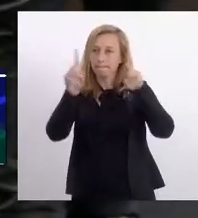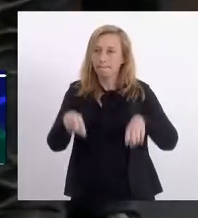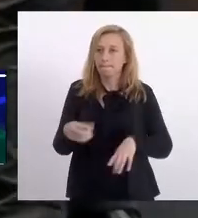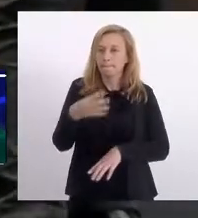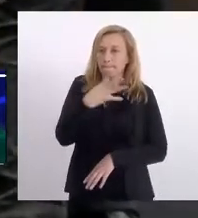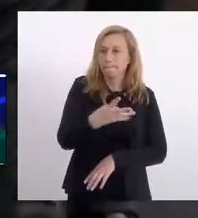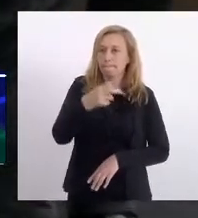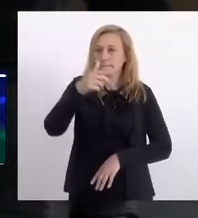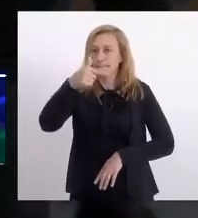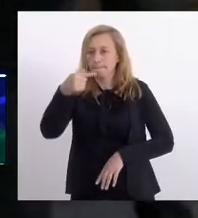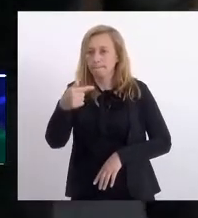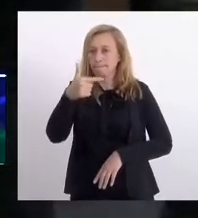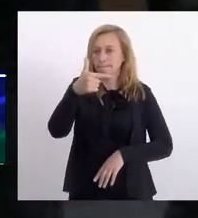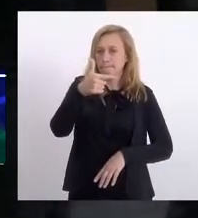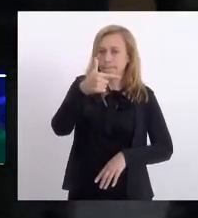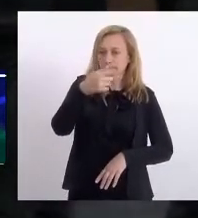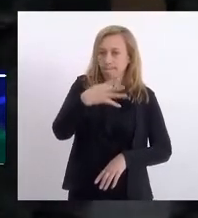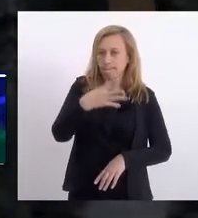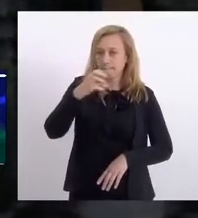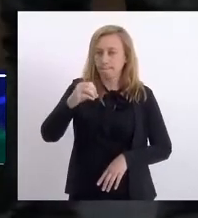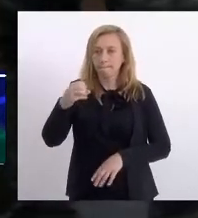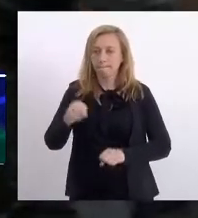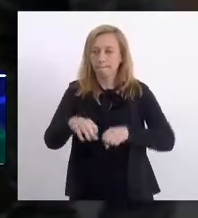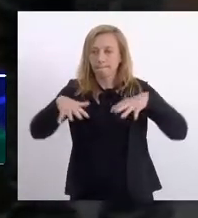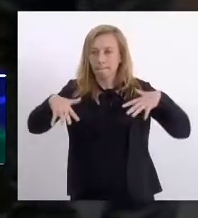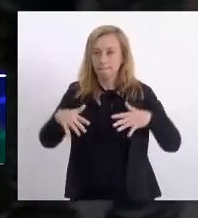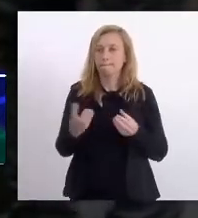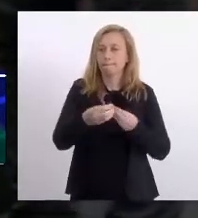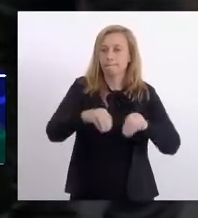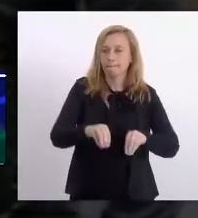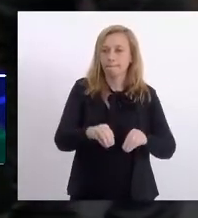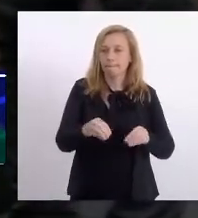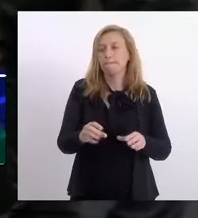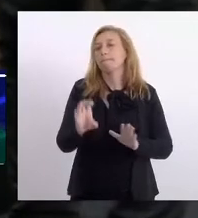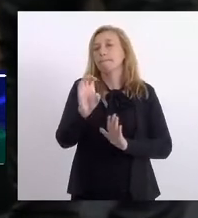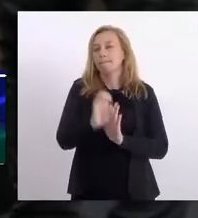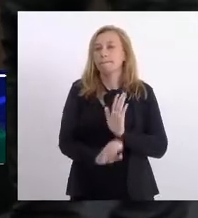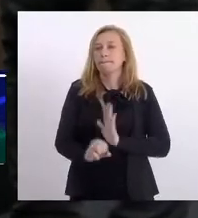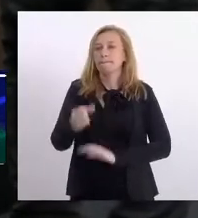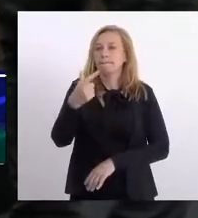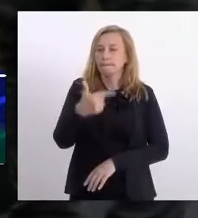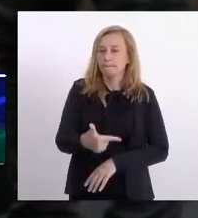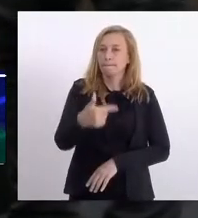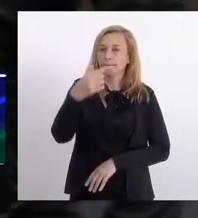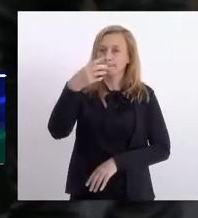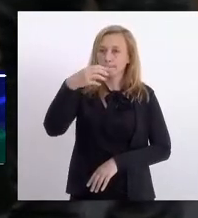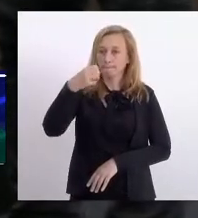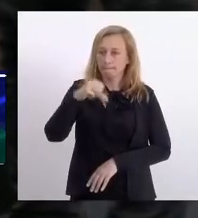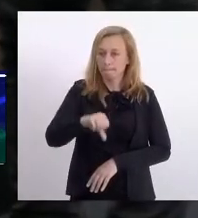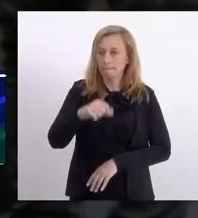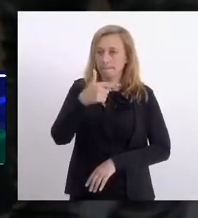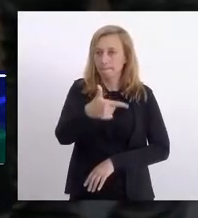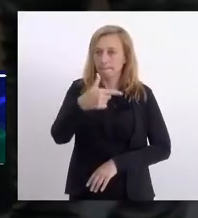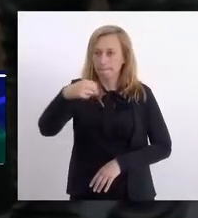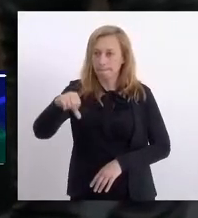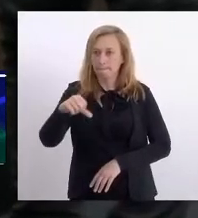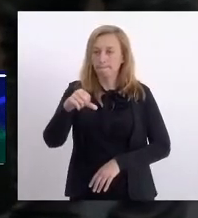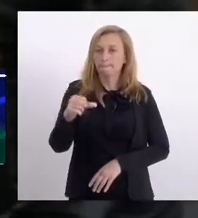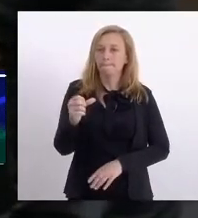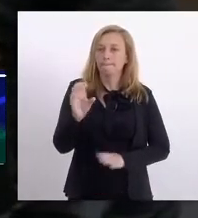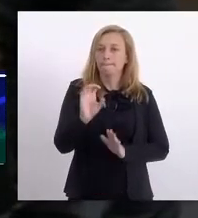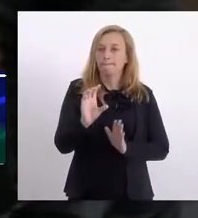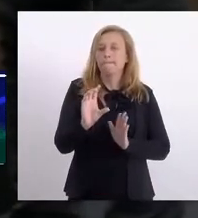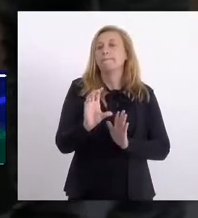números 4, 27, 40 de plenário. Prejudicadas as emendas 2, 9 e 29 pela emenda 2 da